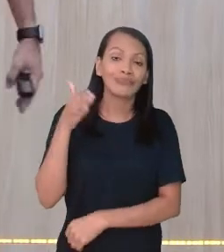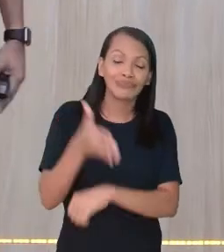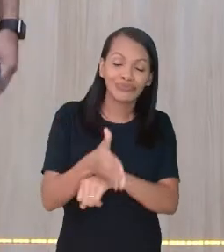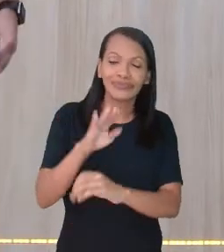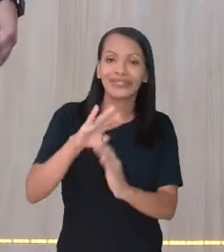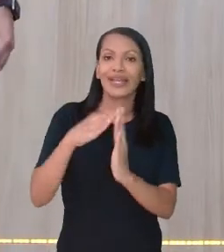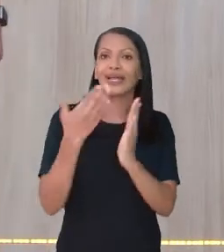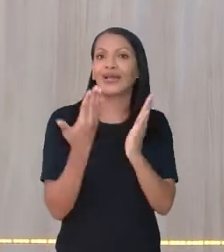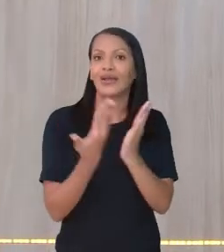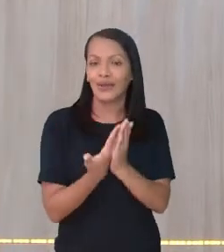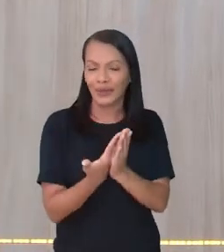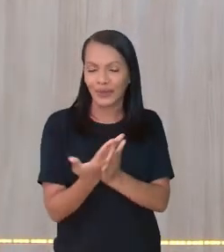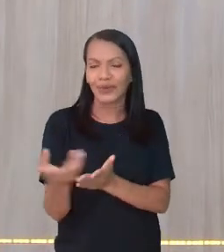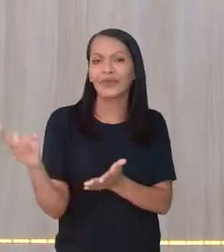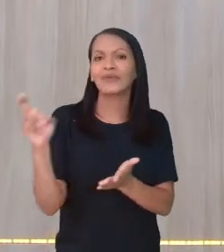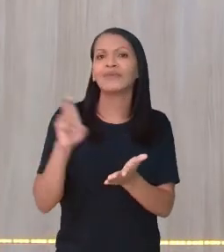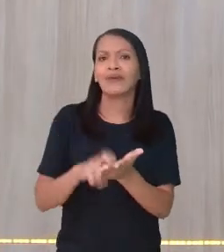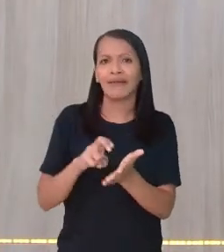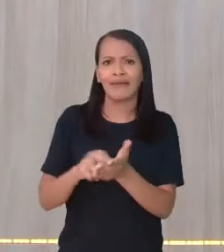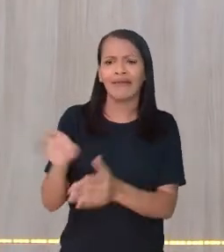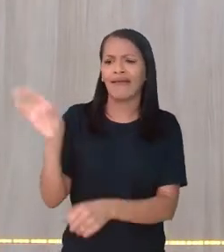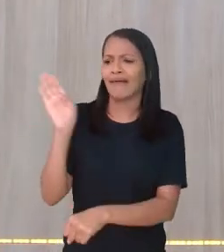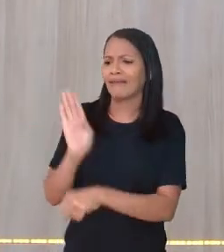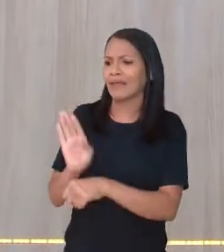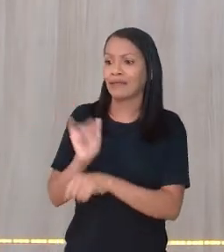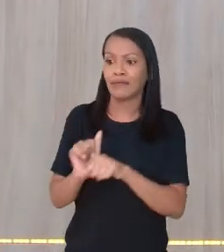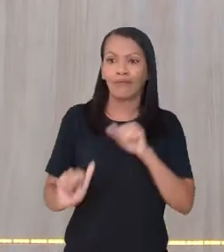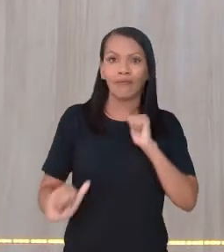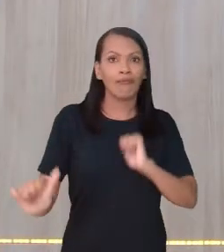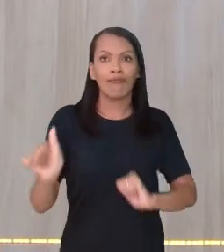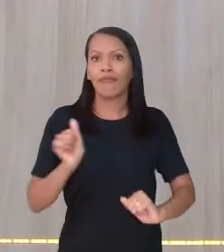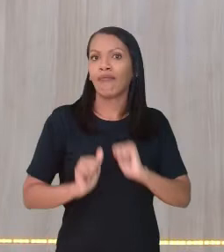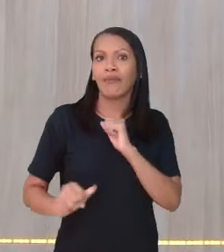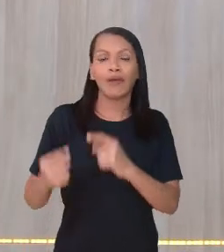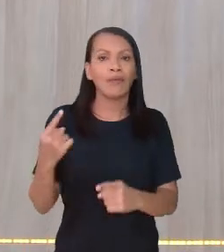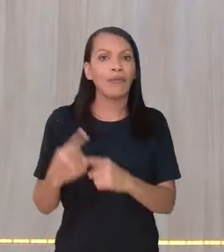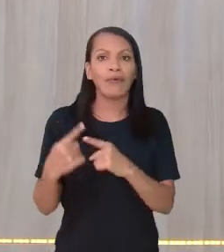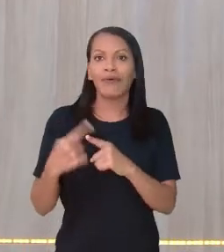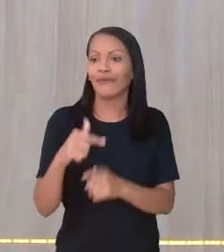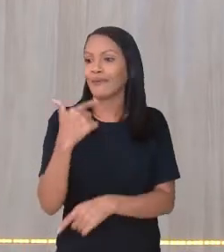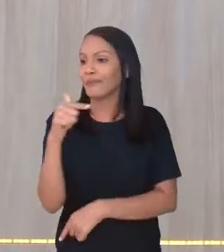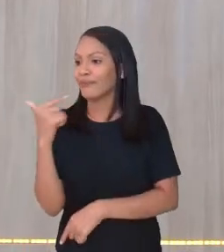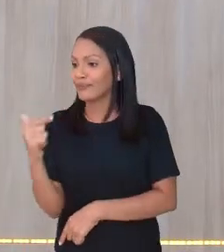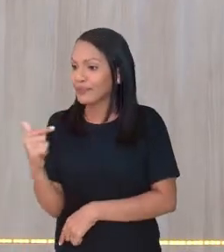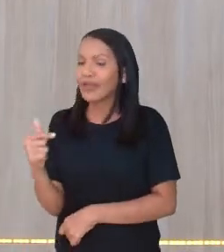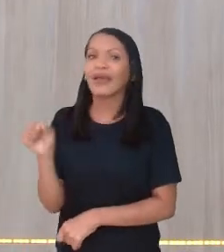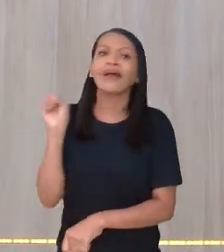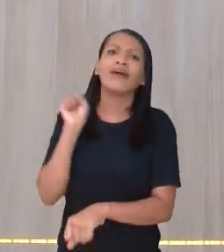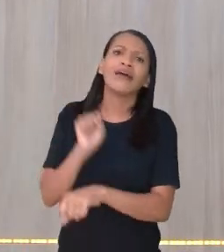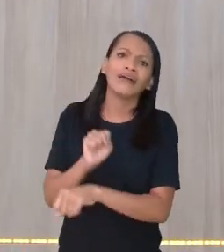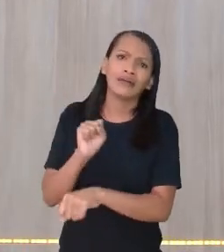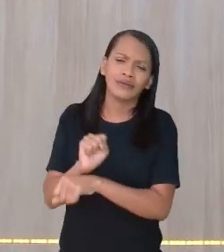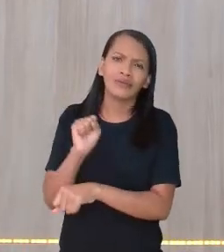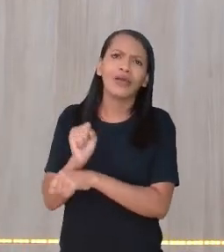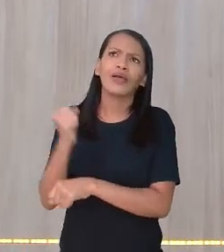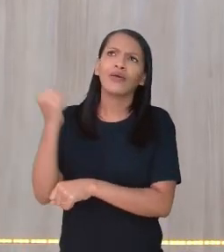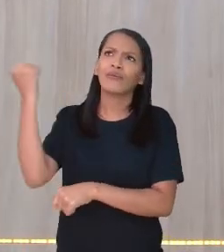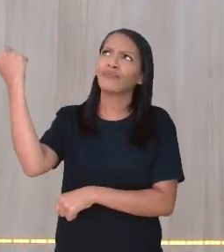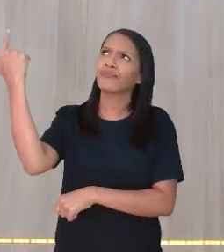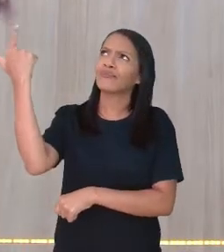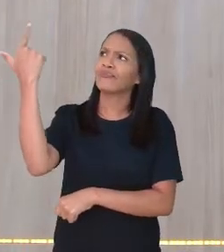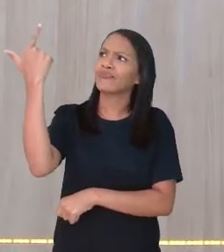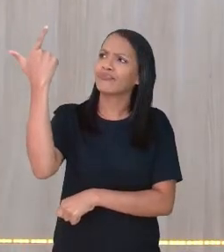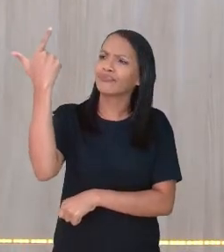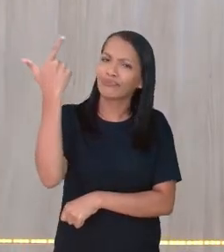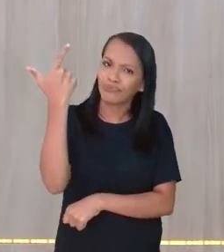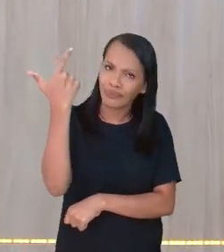tarde todinha ocioso, porque não tinha nada para fazer. Era só esperar o sol baixar para ir